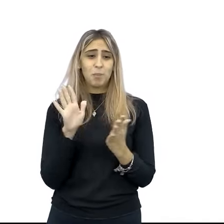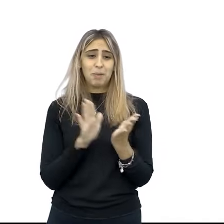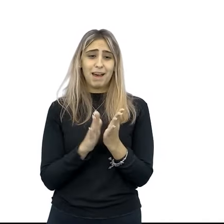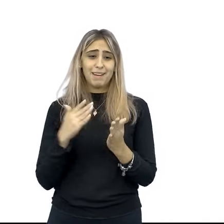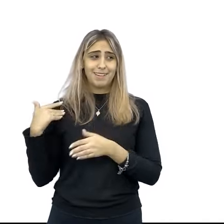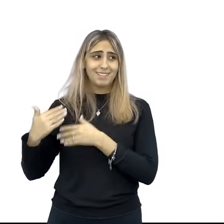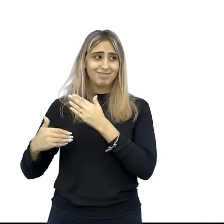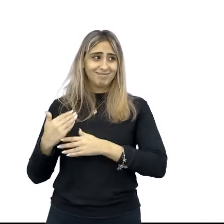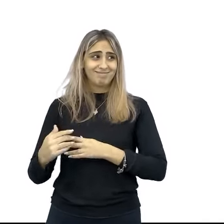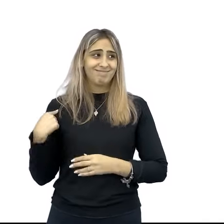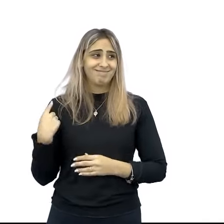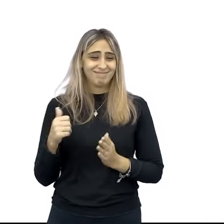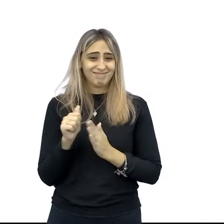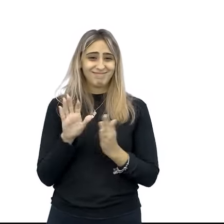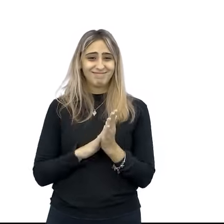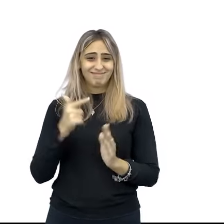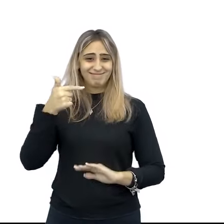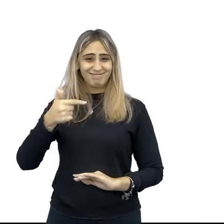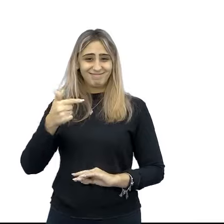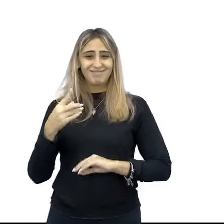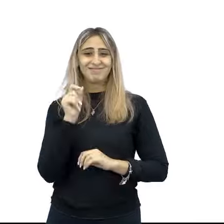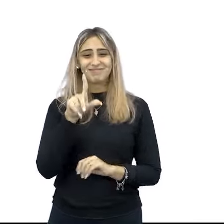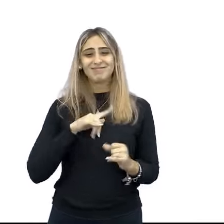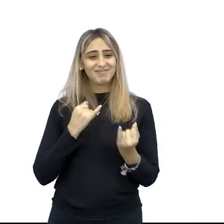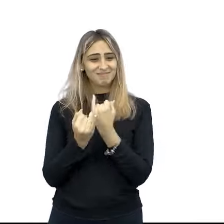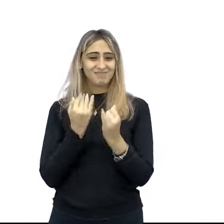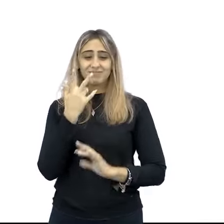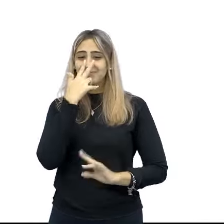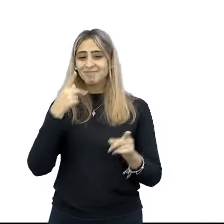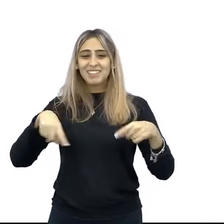na aula 3 e na aula 7, o que elas têm em comum?